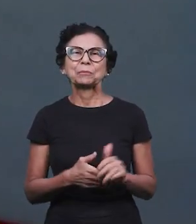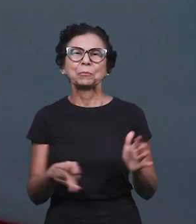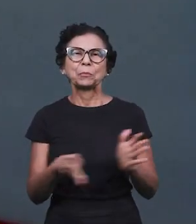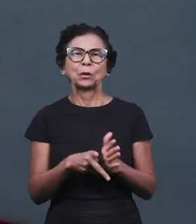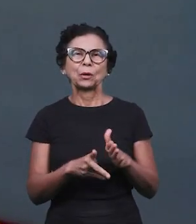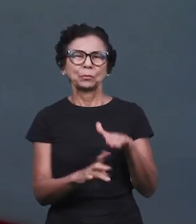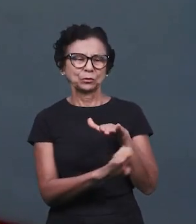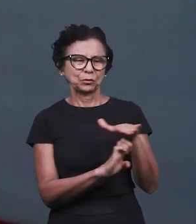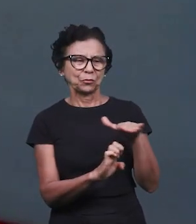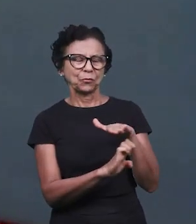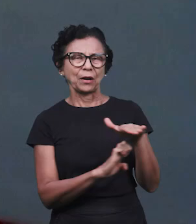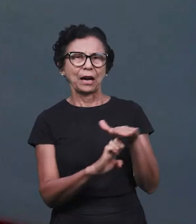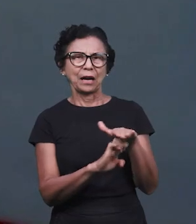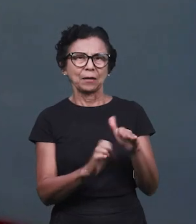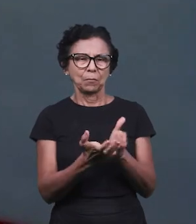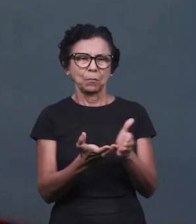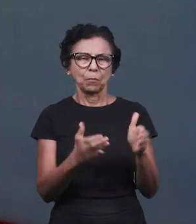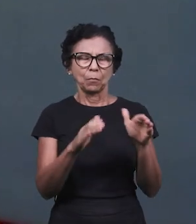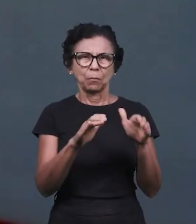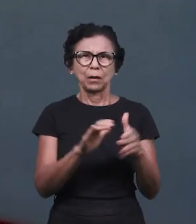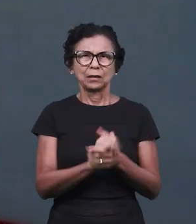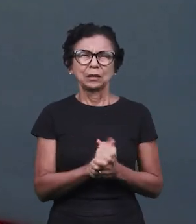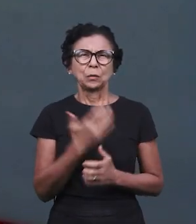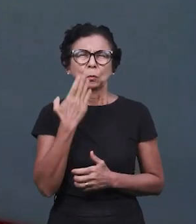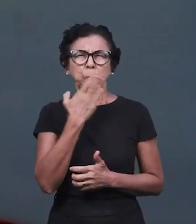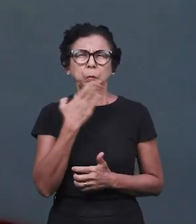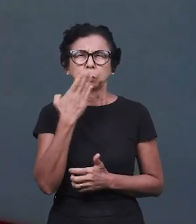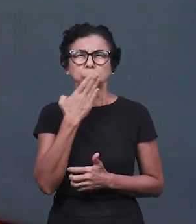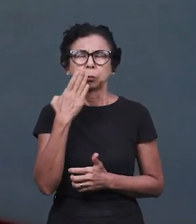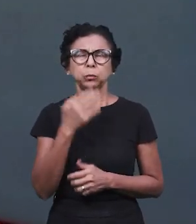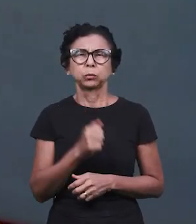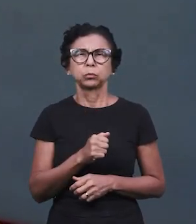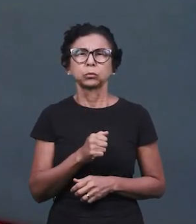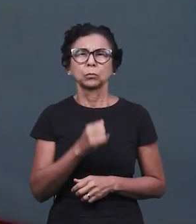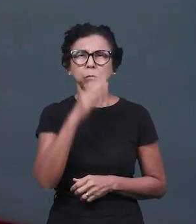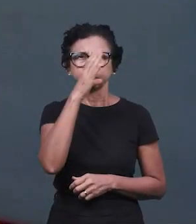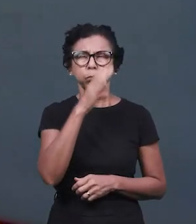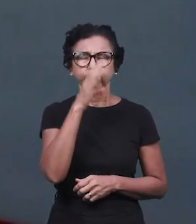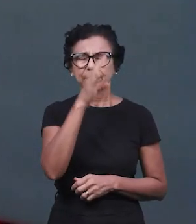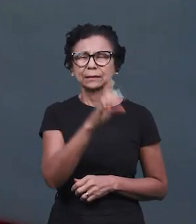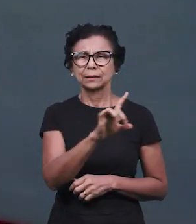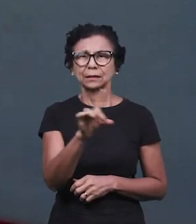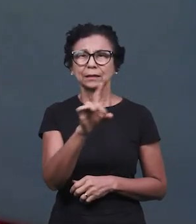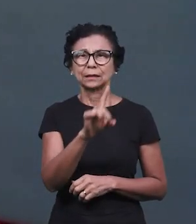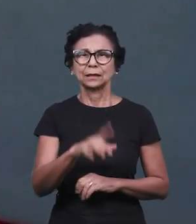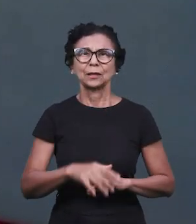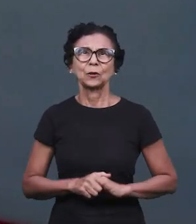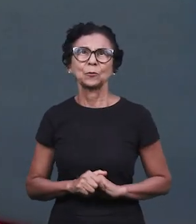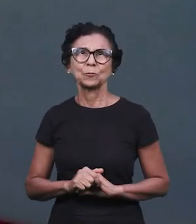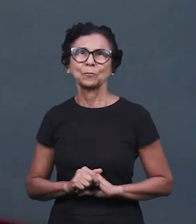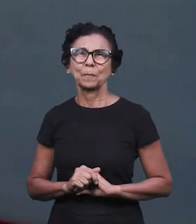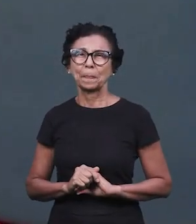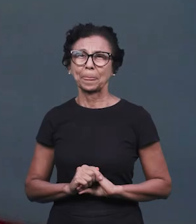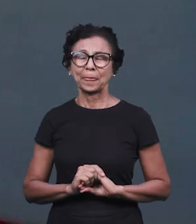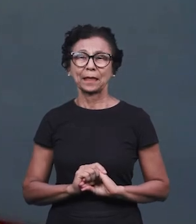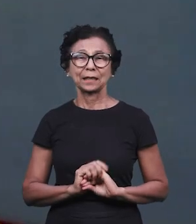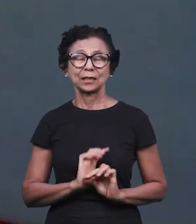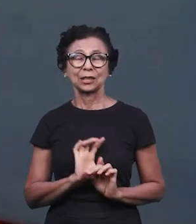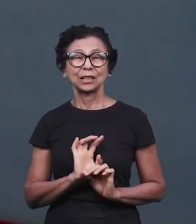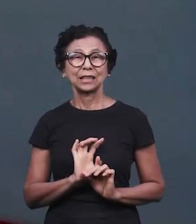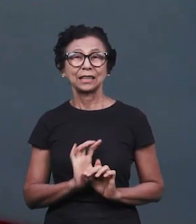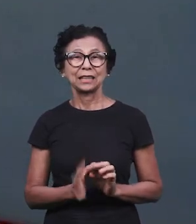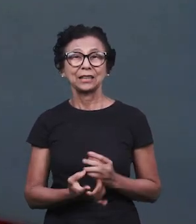enlatados, né, com gorduras saturadas, comer muito açúcar, porque isso influencia direto a sua microbiota intestinal, que